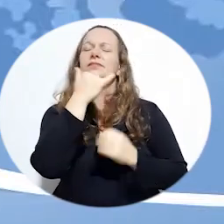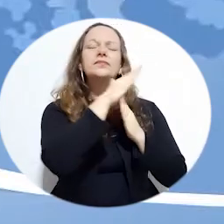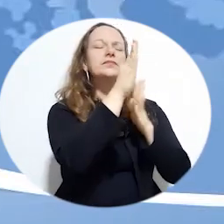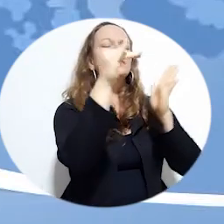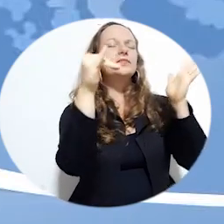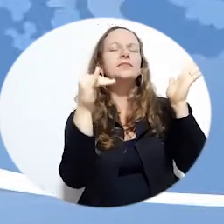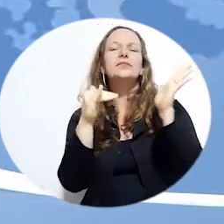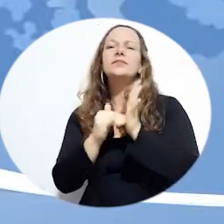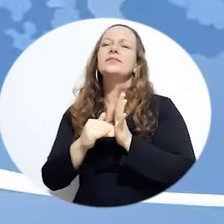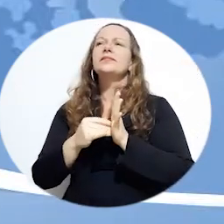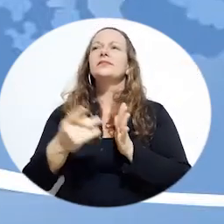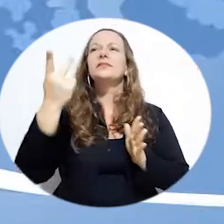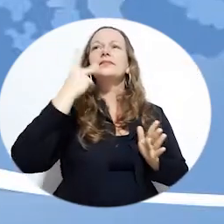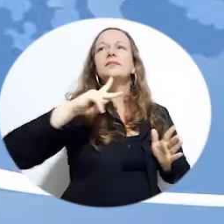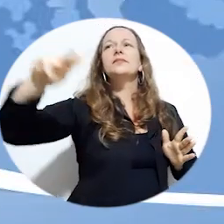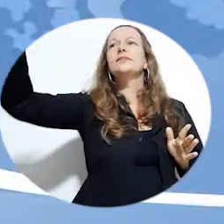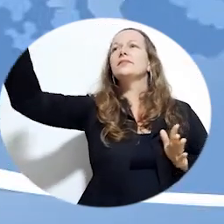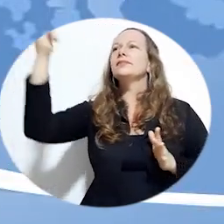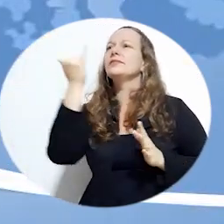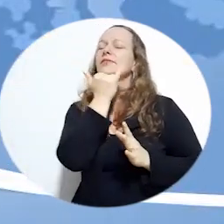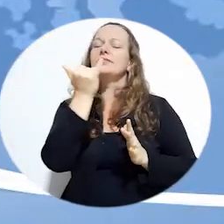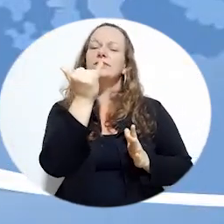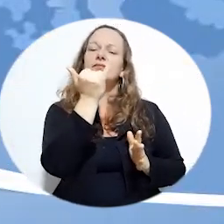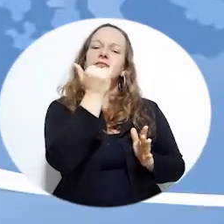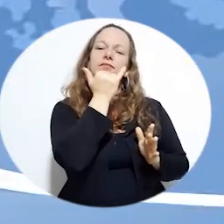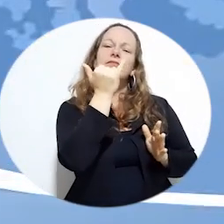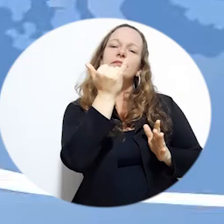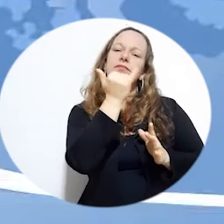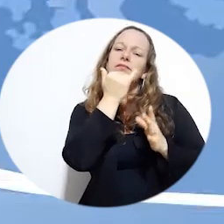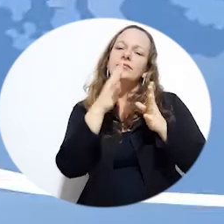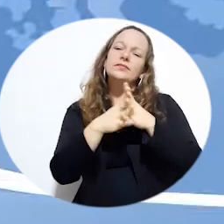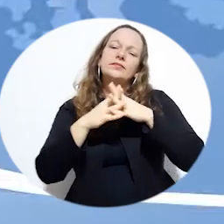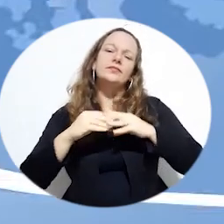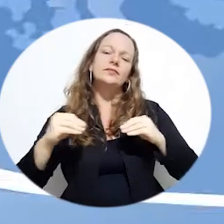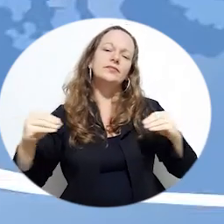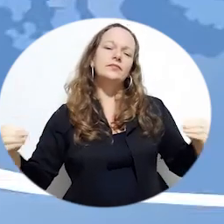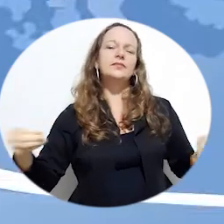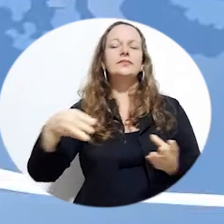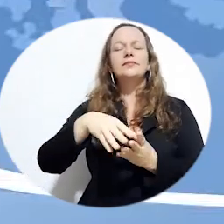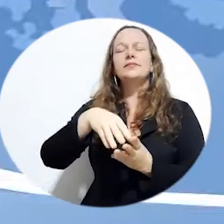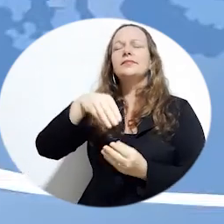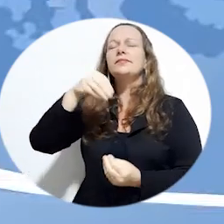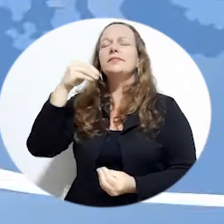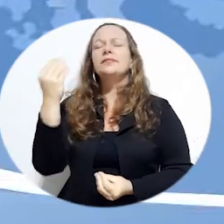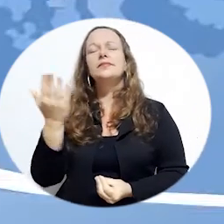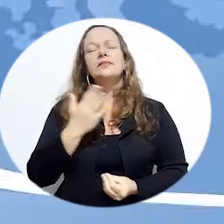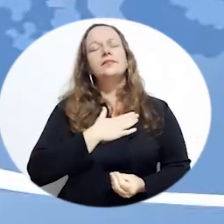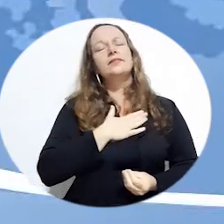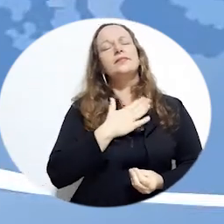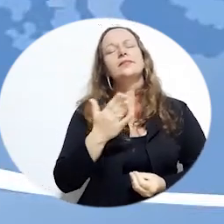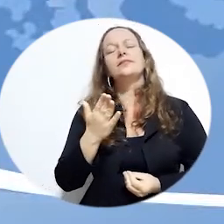é completo, o teu perdão é completo, ele sara minha